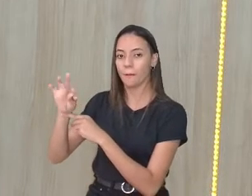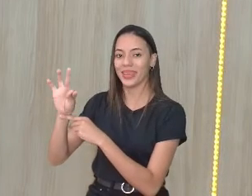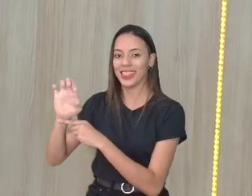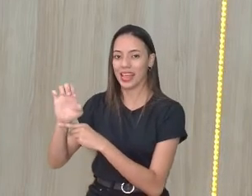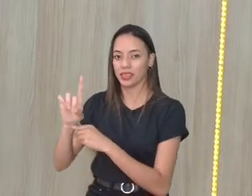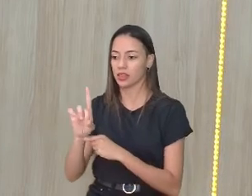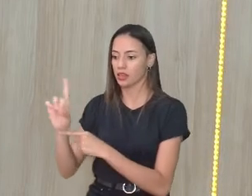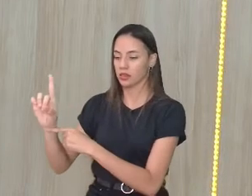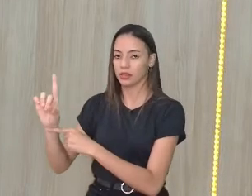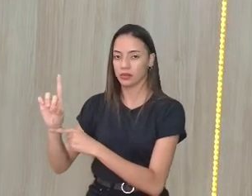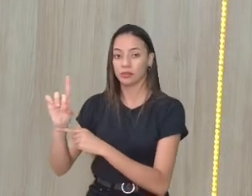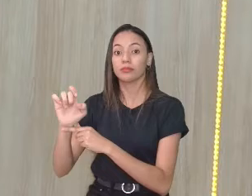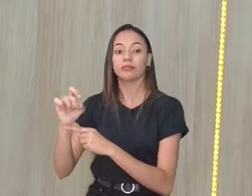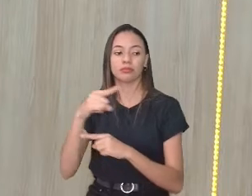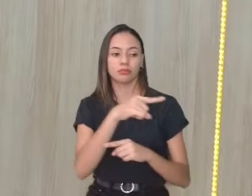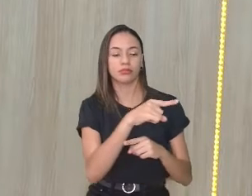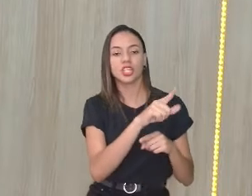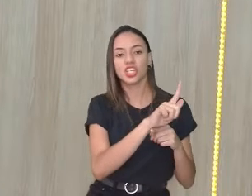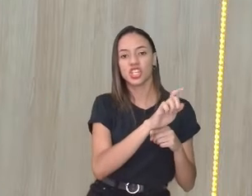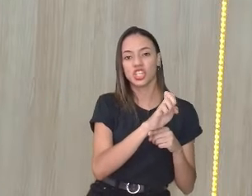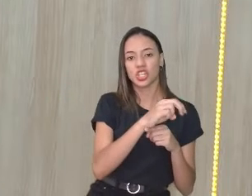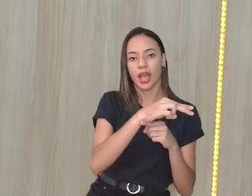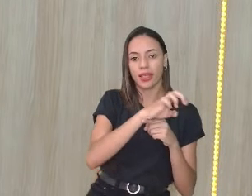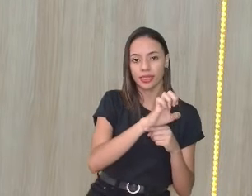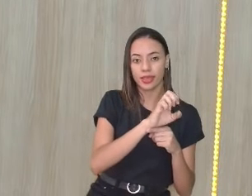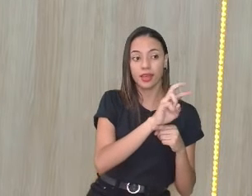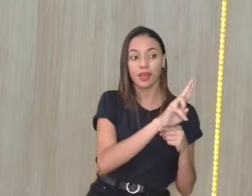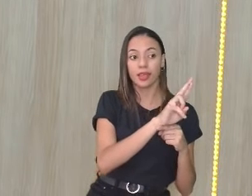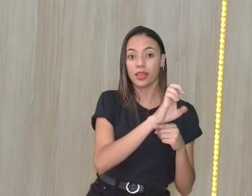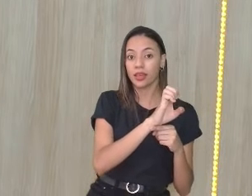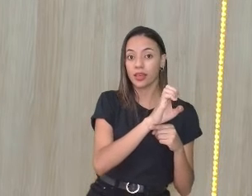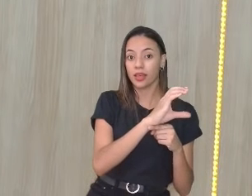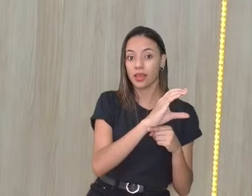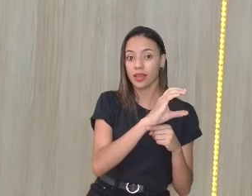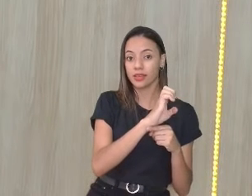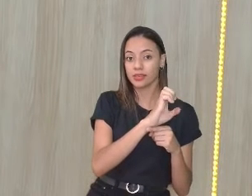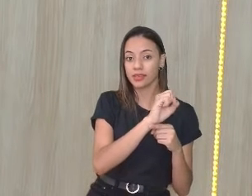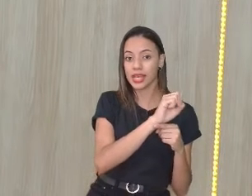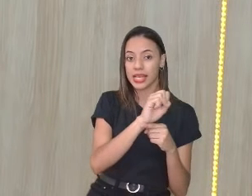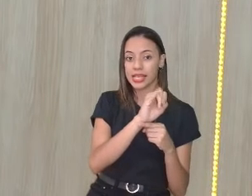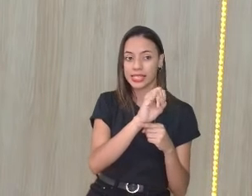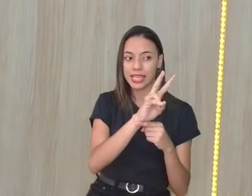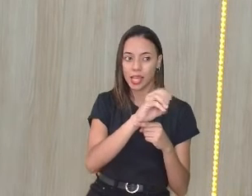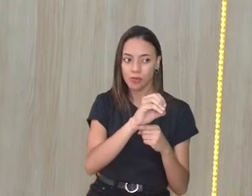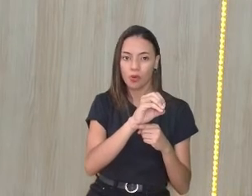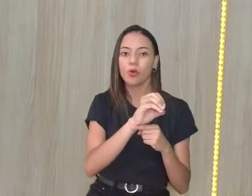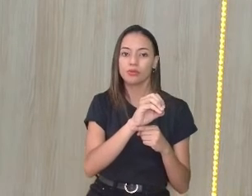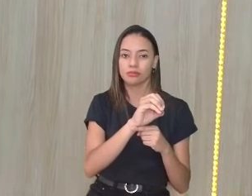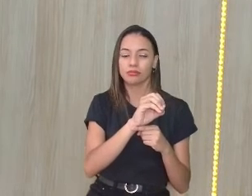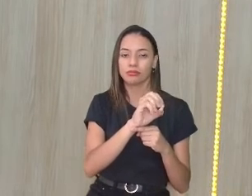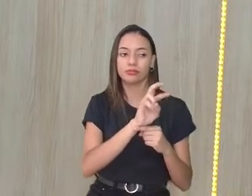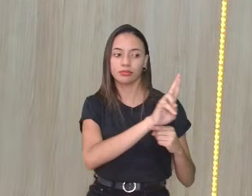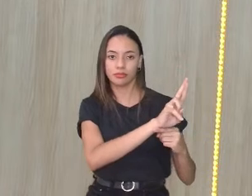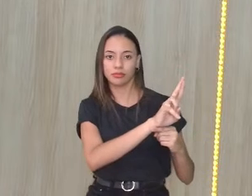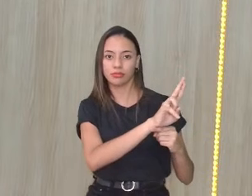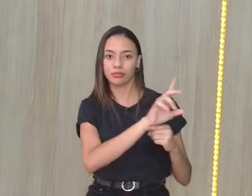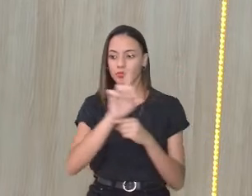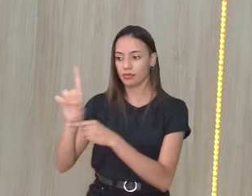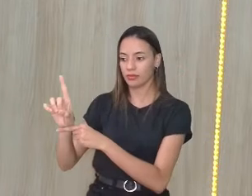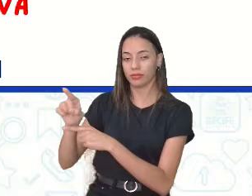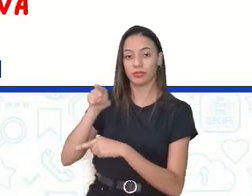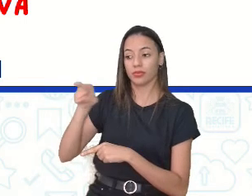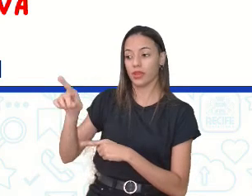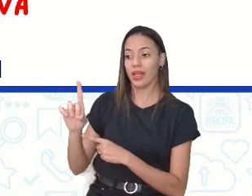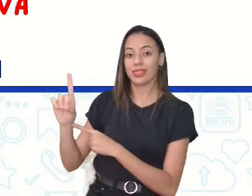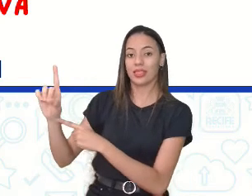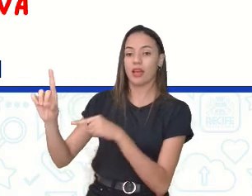gene recessivo. Lembra disso, professora Viviane? Lembro. Das suas aulas de genética? Lembro. O gene dominante, ele